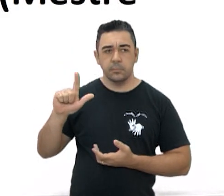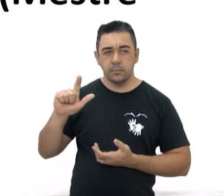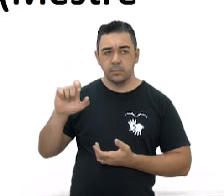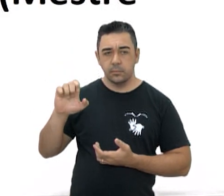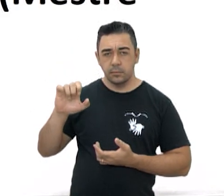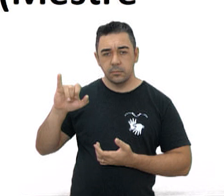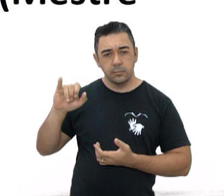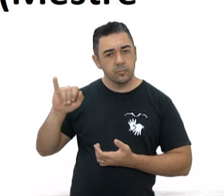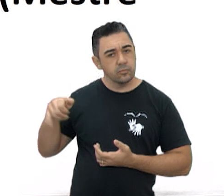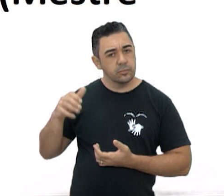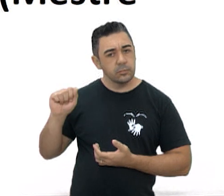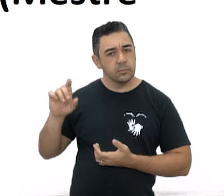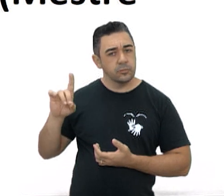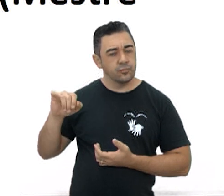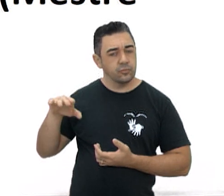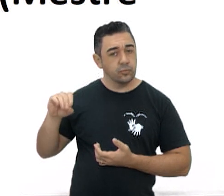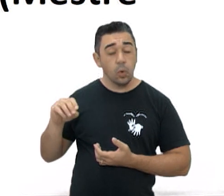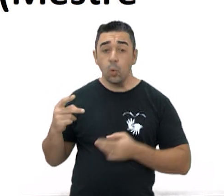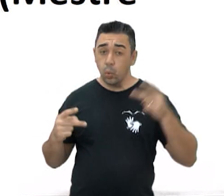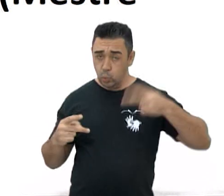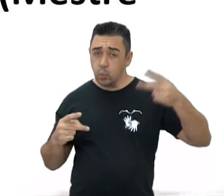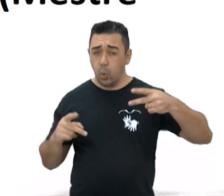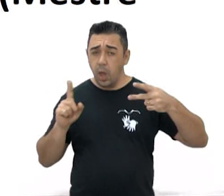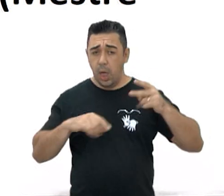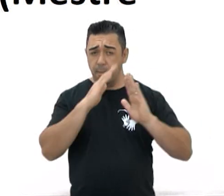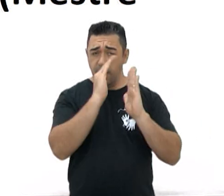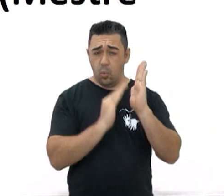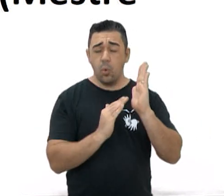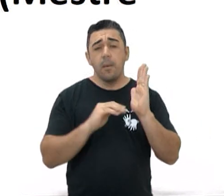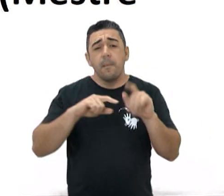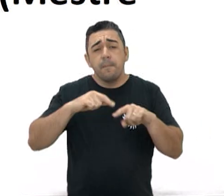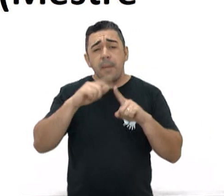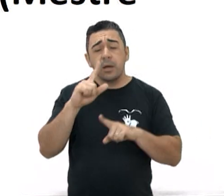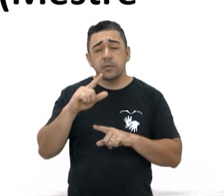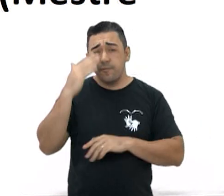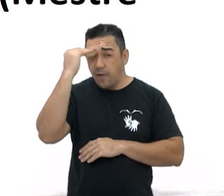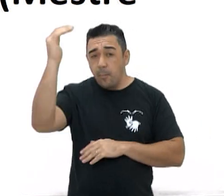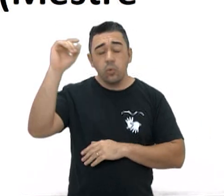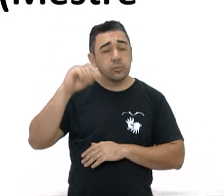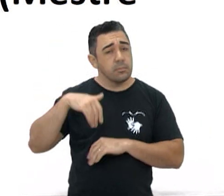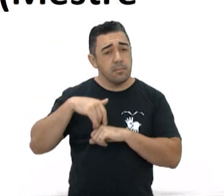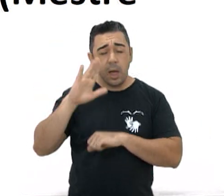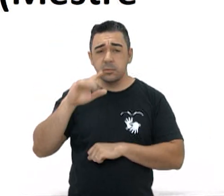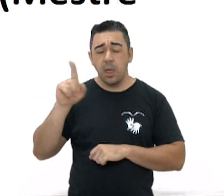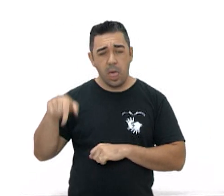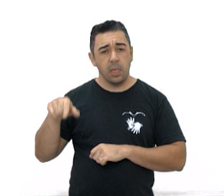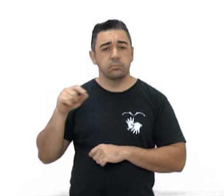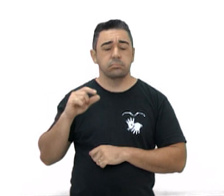Lisboa. Os dois são artistas do barroco, mas o maior destaque mesmo é o Aleijadinho.